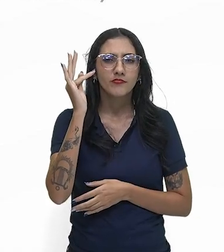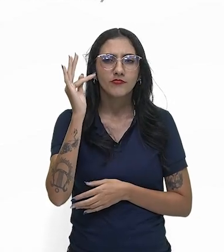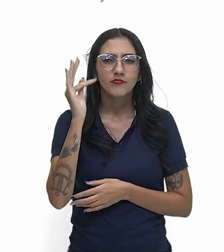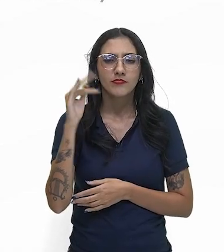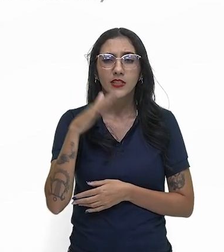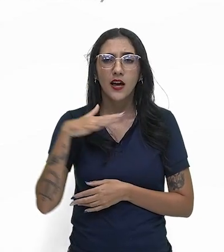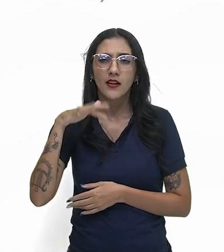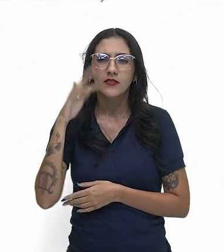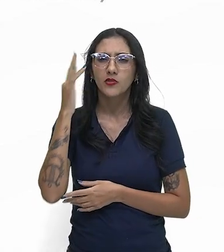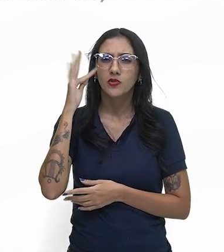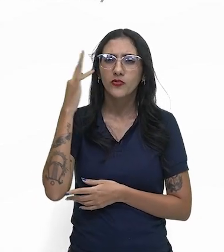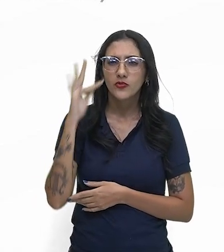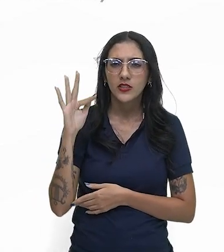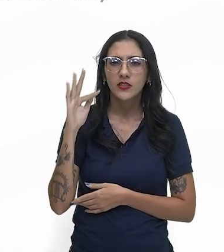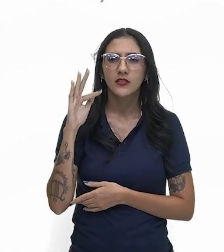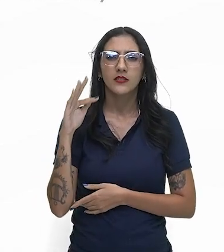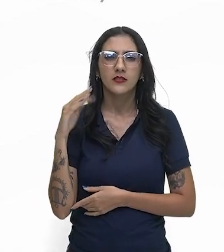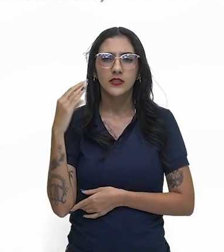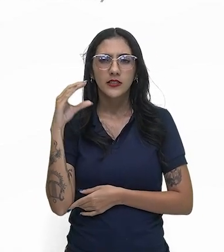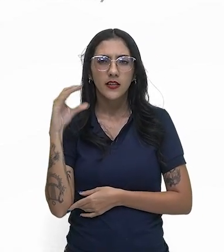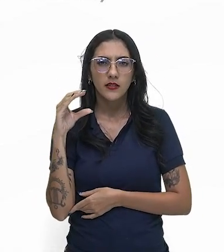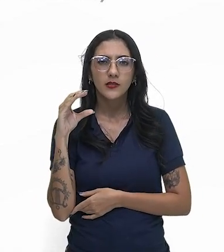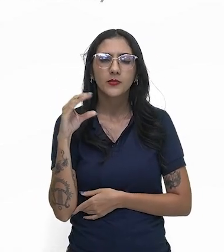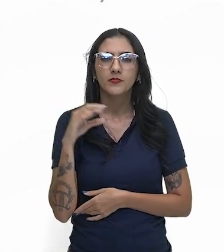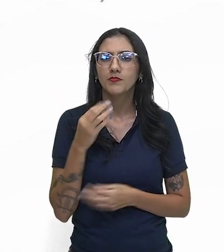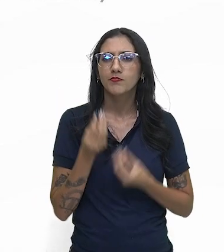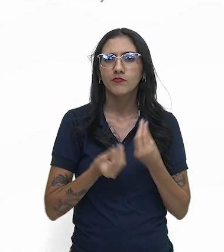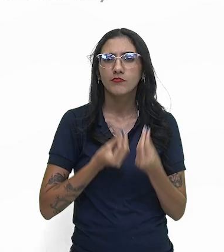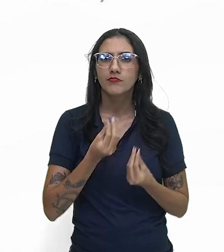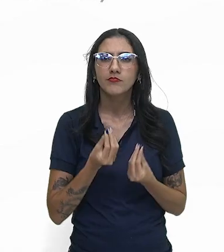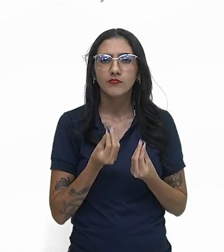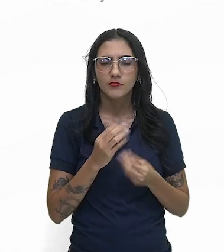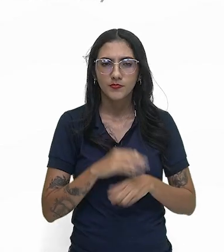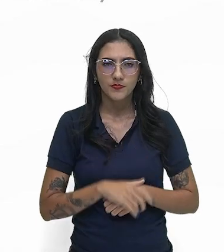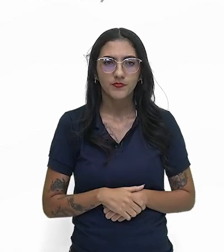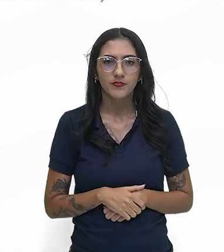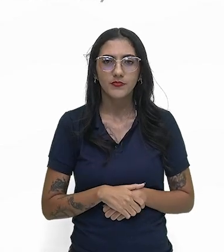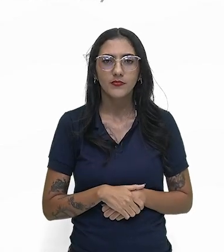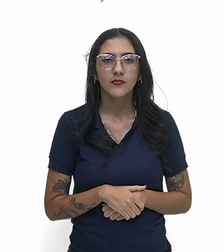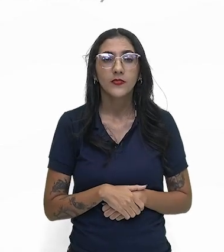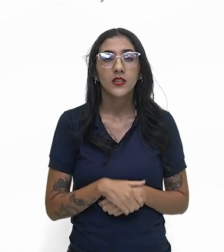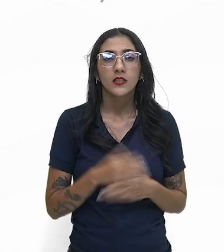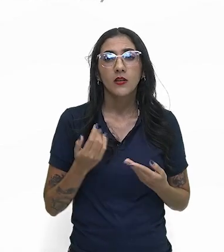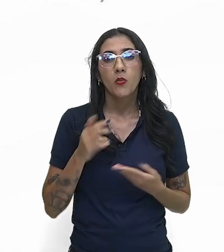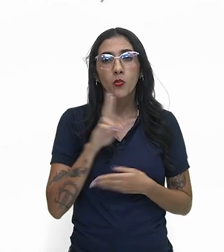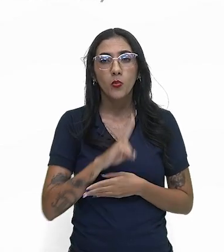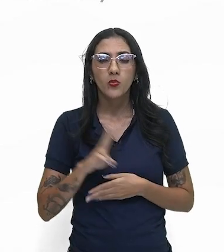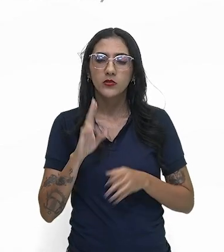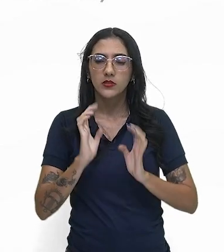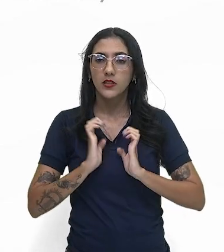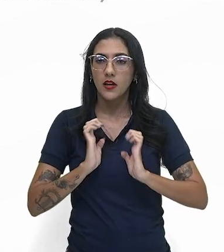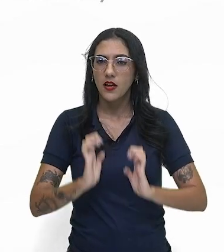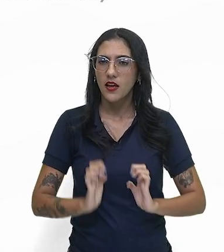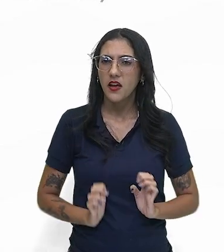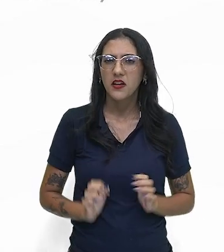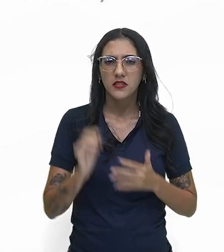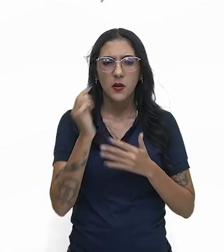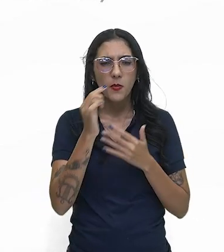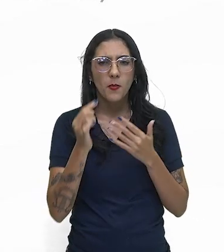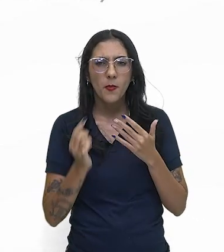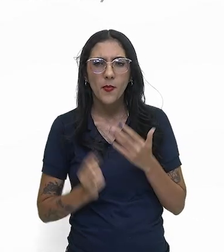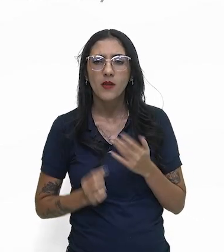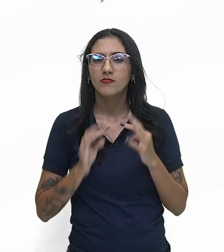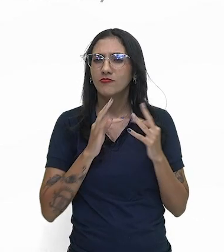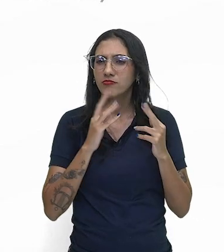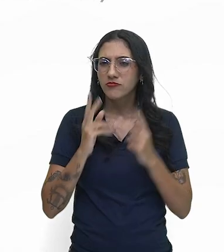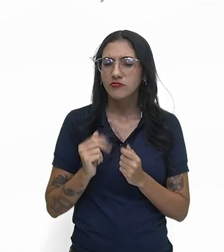ciência, do modo geral. Então, esse limite do conhecimento, as implicações éticas, né? Tudo isso aí, pessoal,